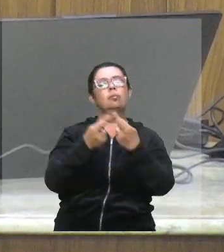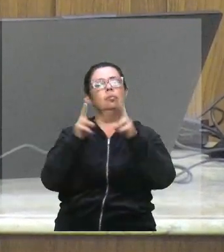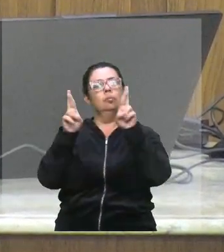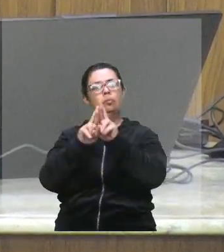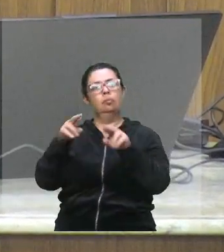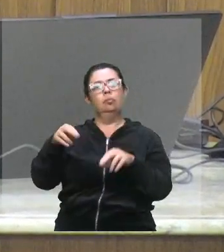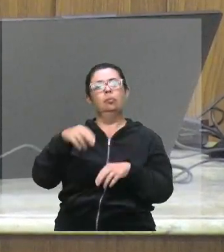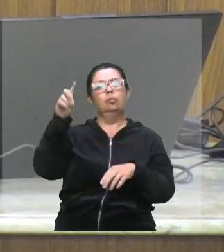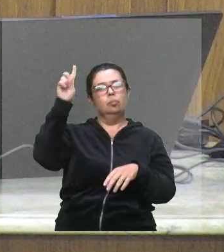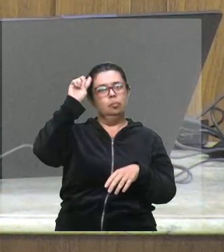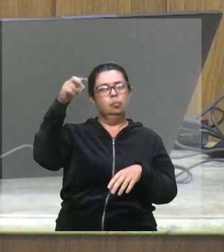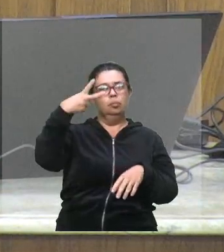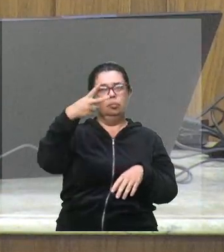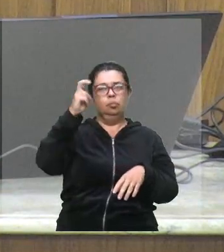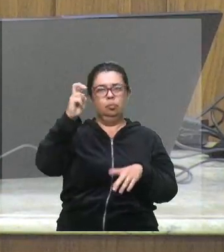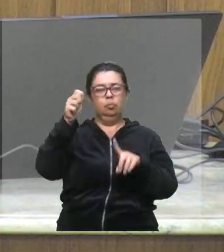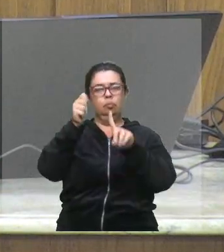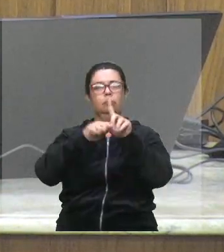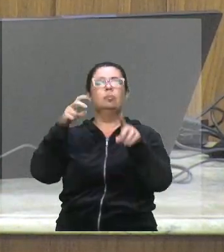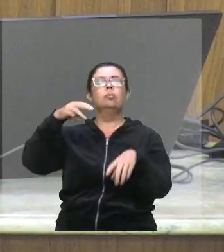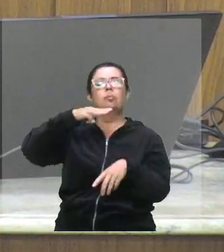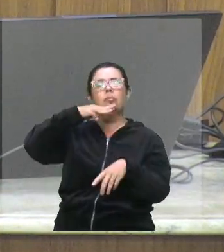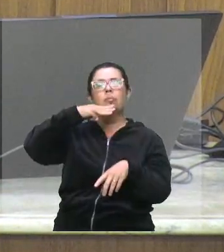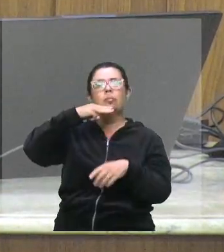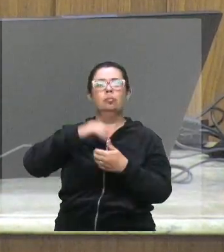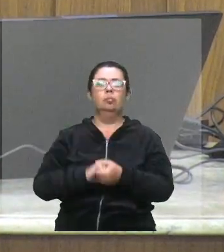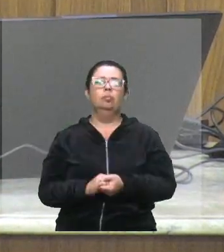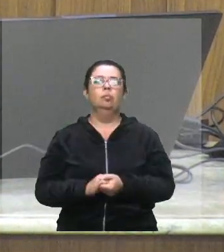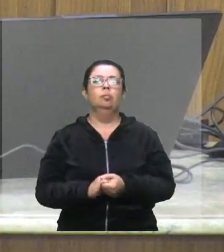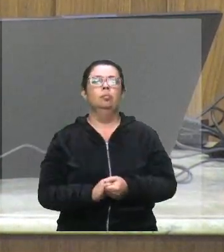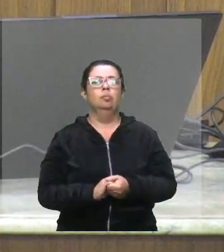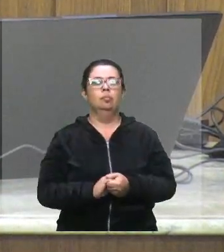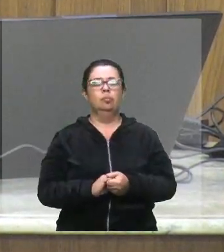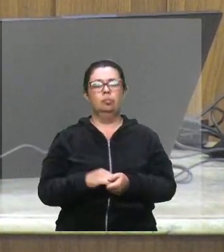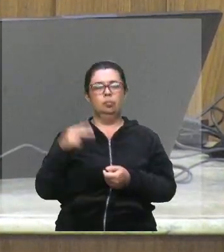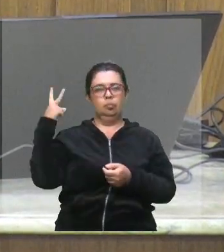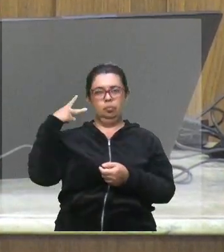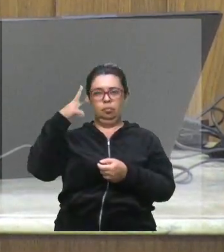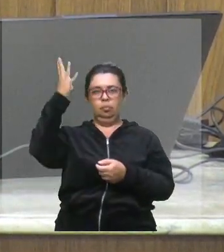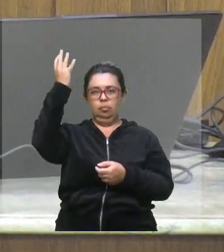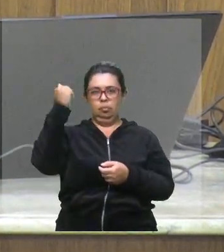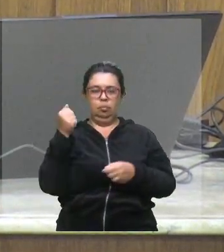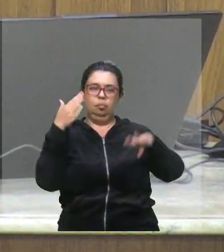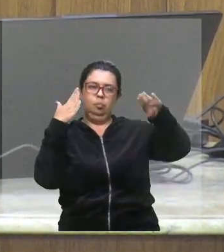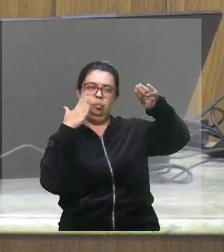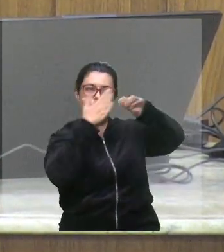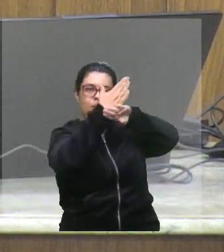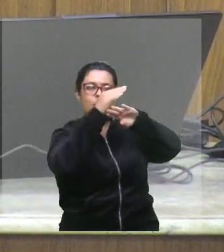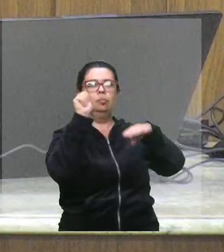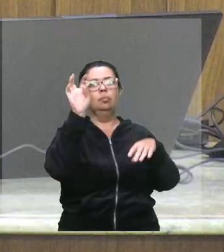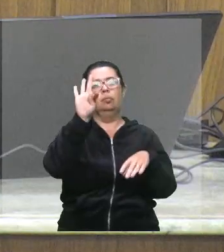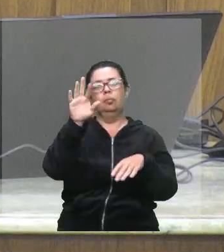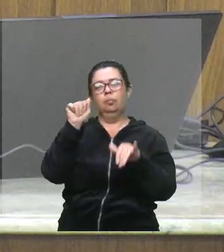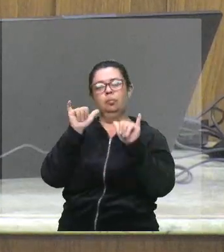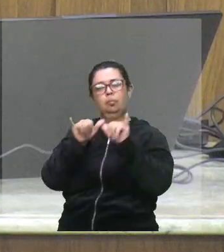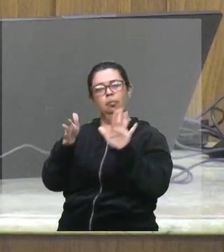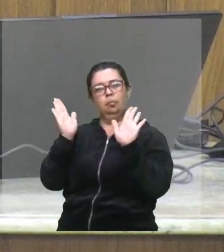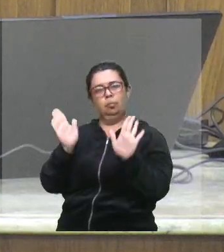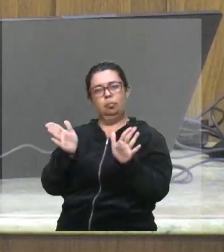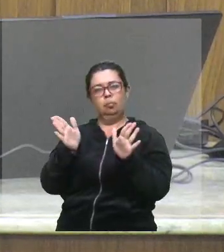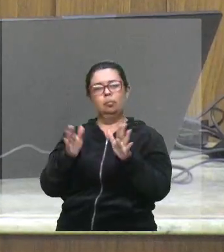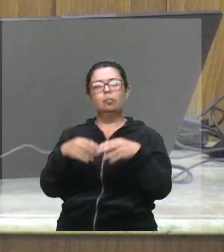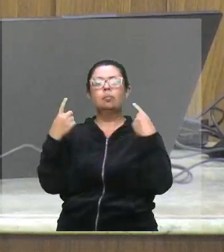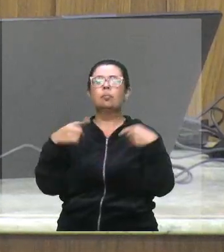de março de 2024. Os vereadores favoráveis à aprovação da ata permaneçam como estão e